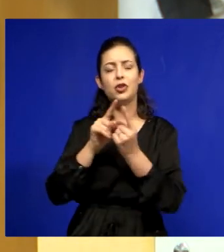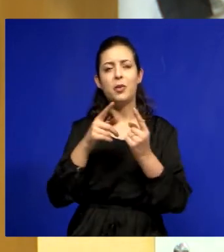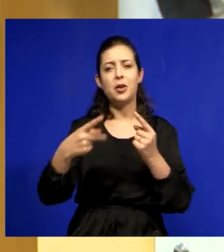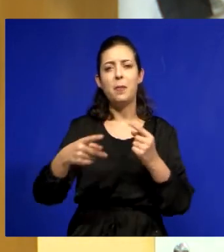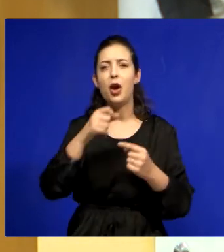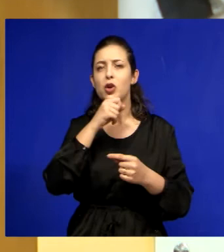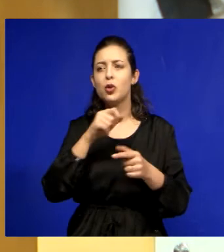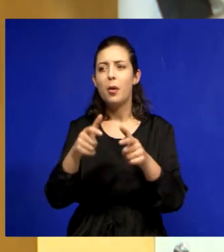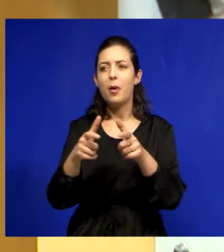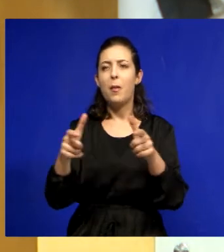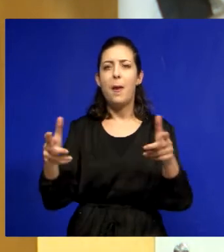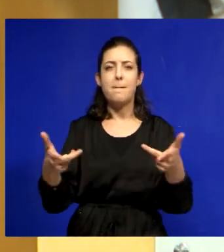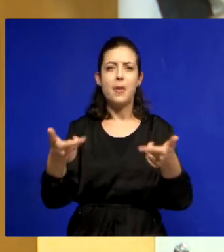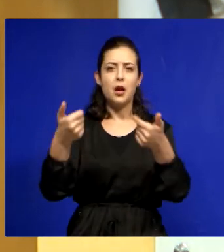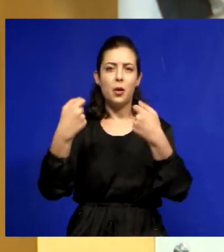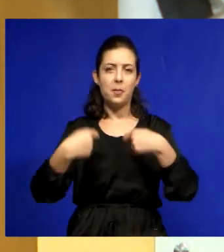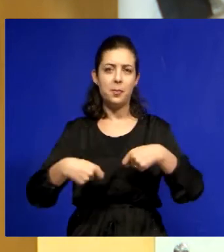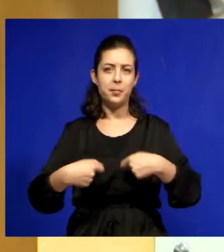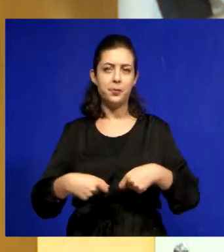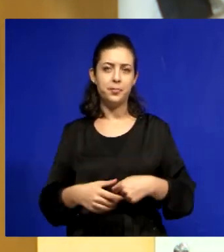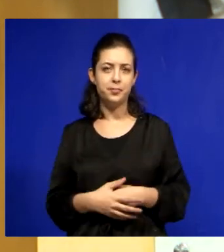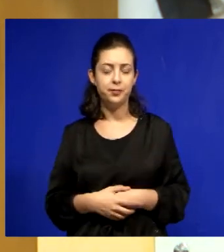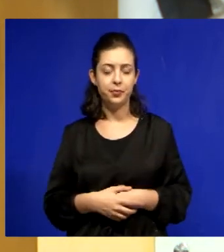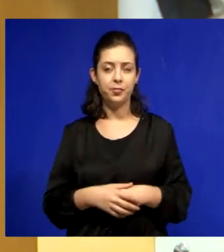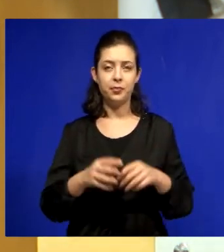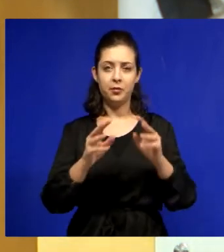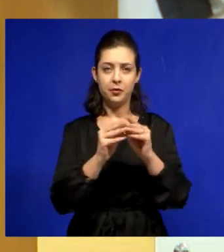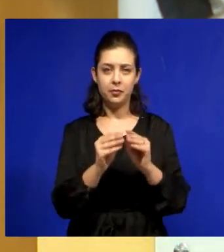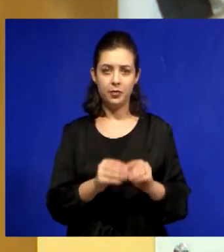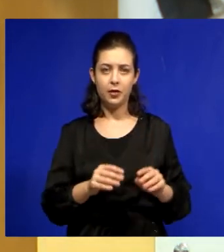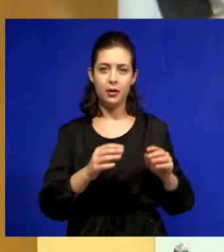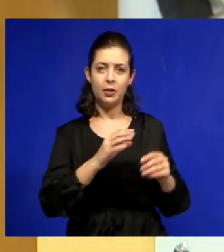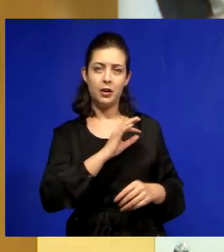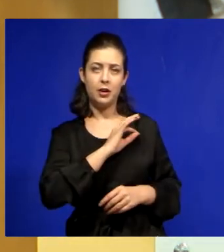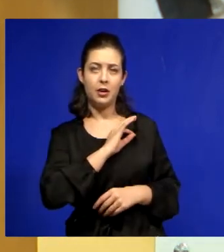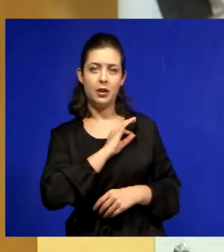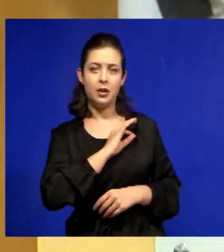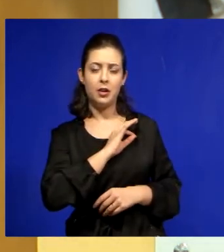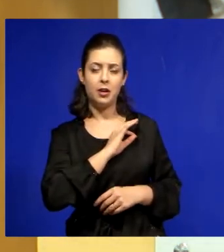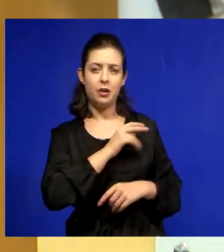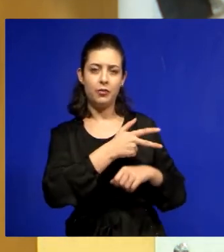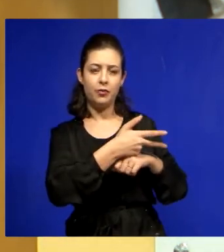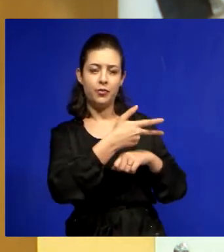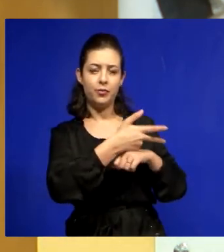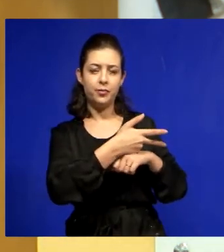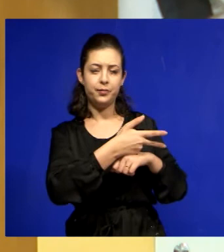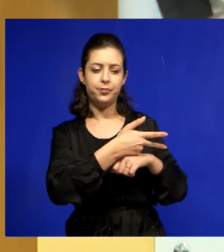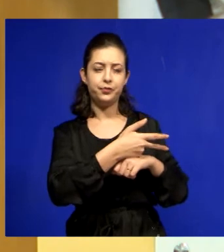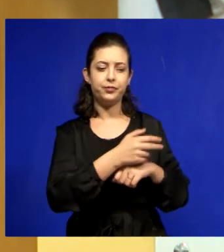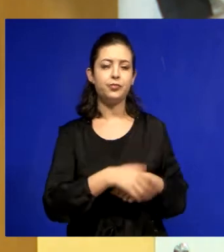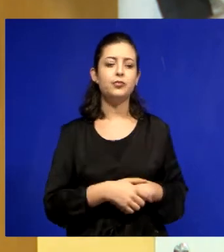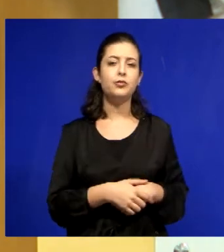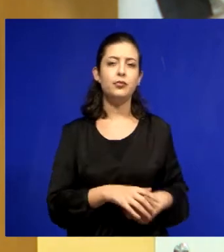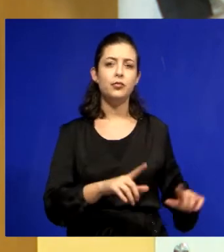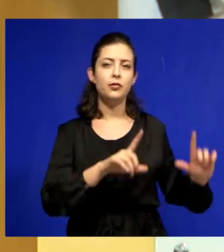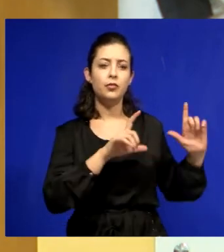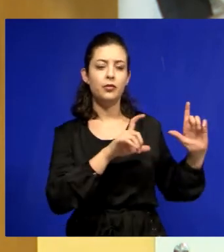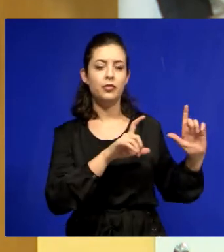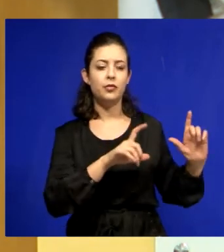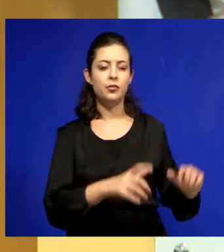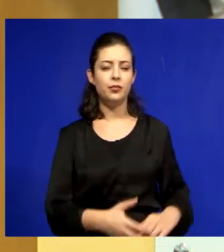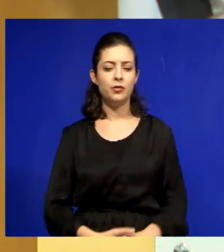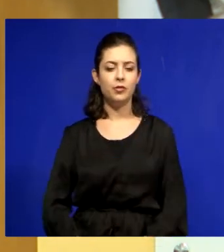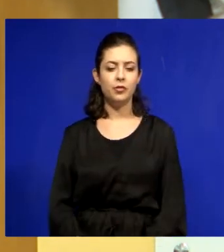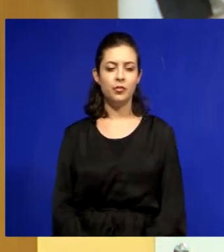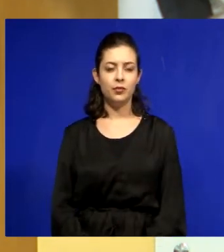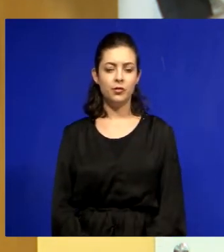cresça na nossa cidade por fim eu quero só que a técnica foco aqui pra mim essa foto por gentileza